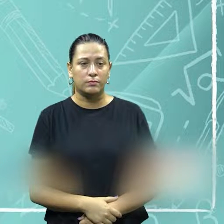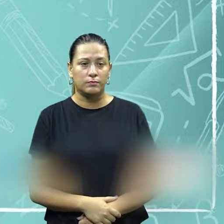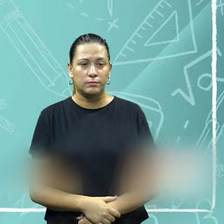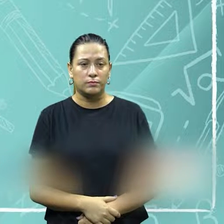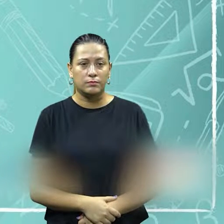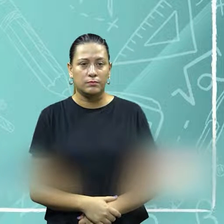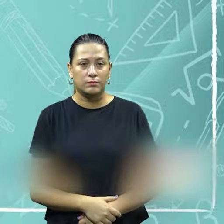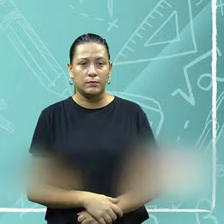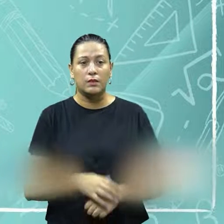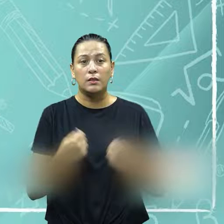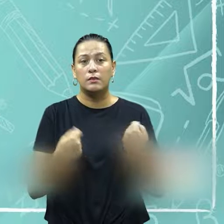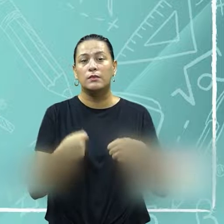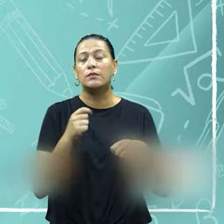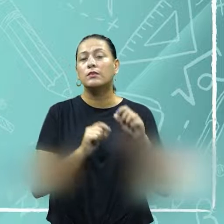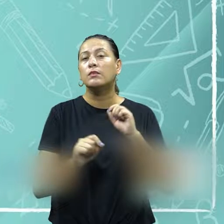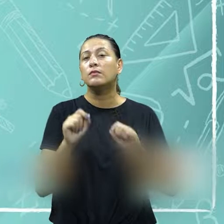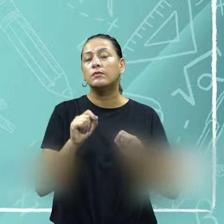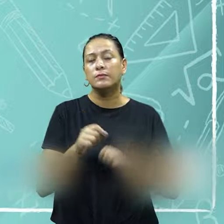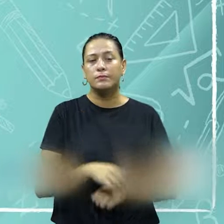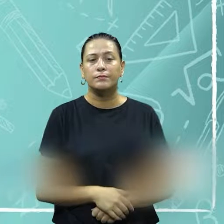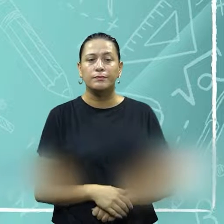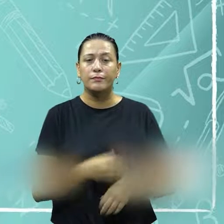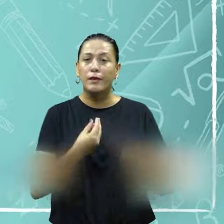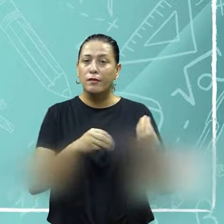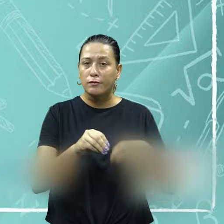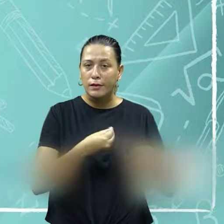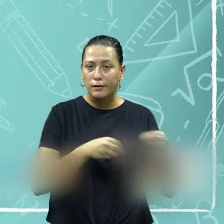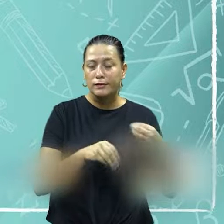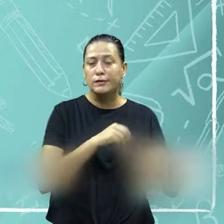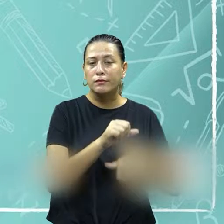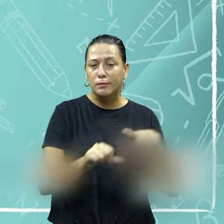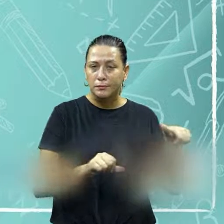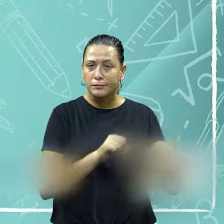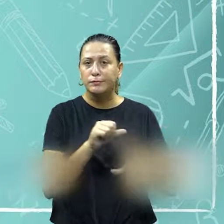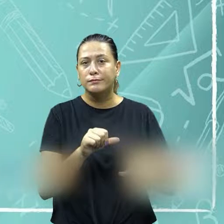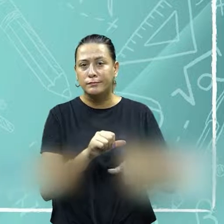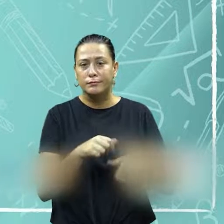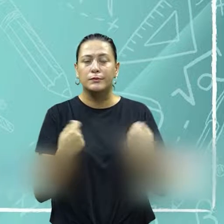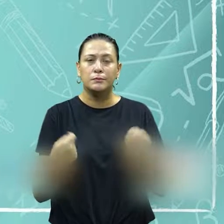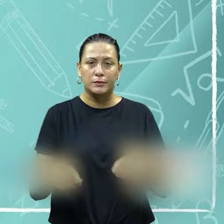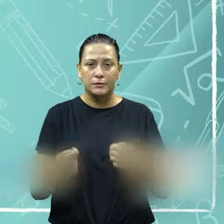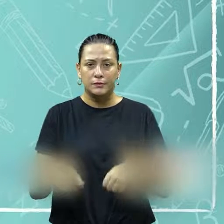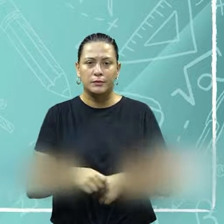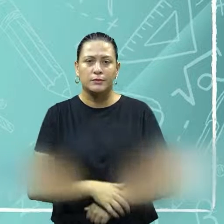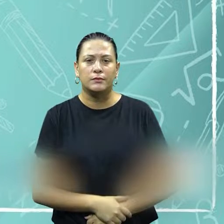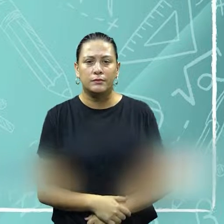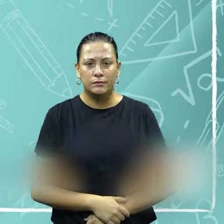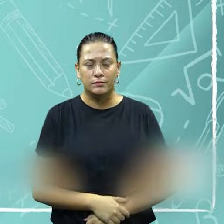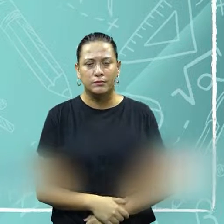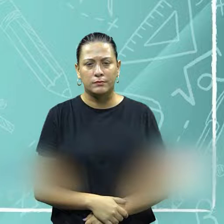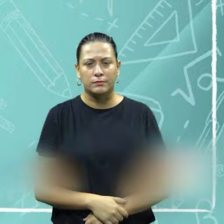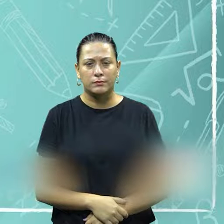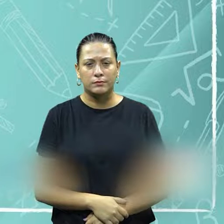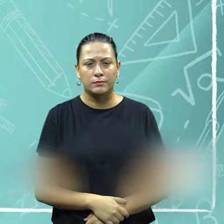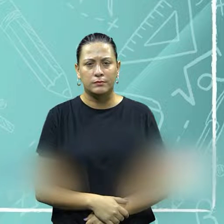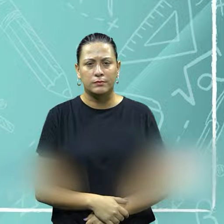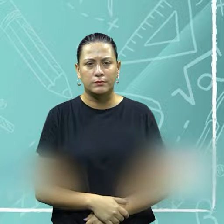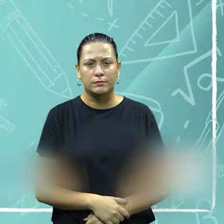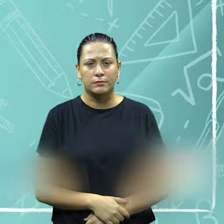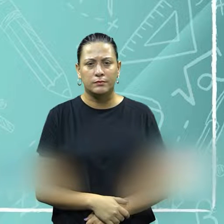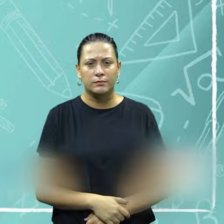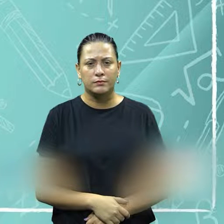de negociação, é necessário que seja flexível, então vai haver a questão da flexibilidade, aí ela chama a